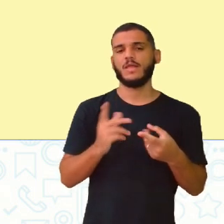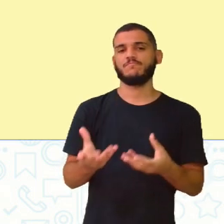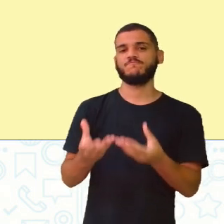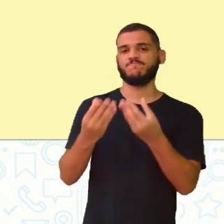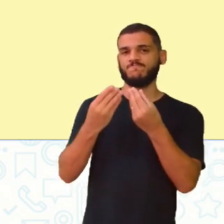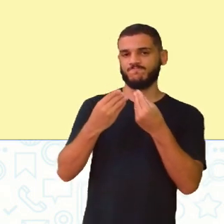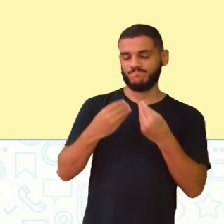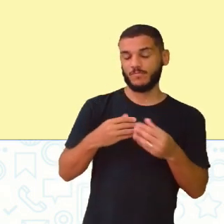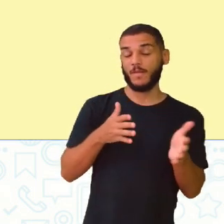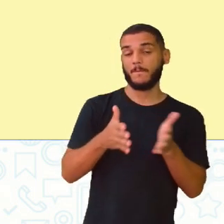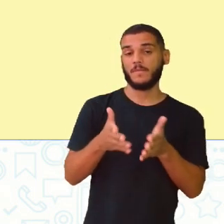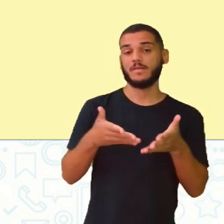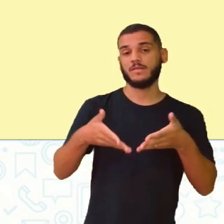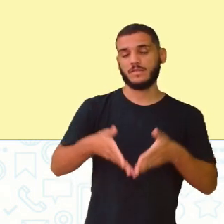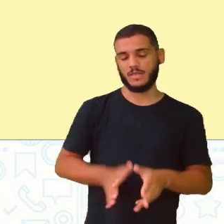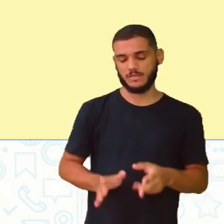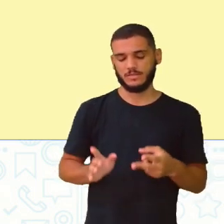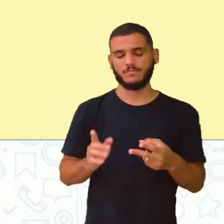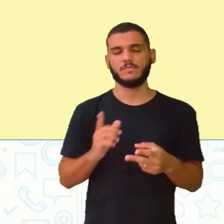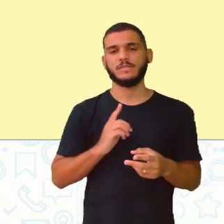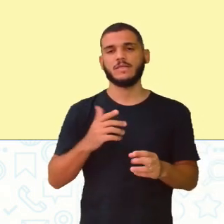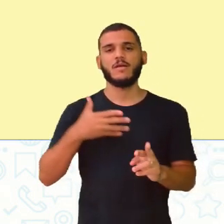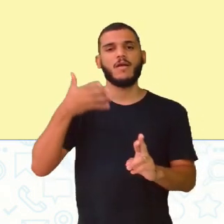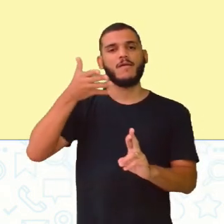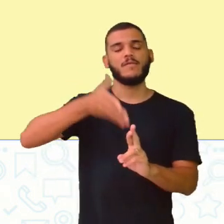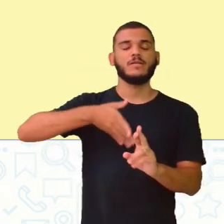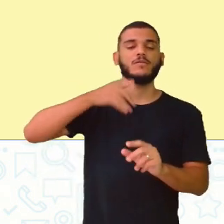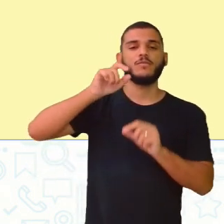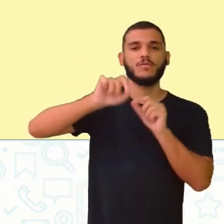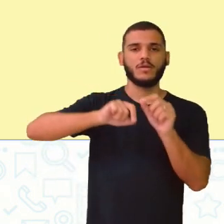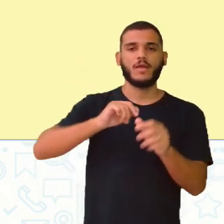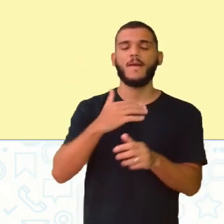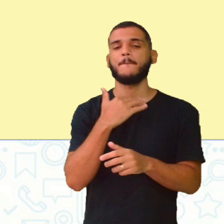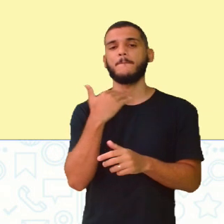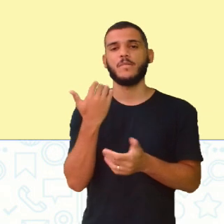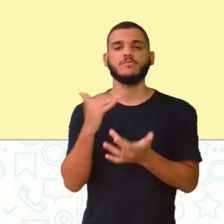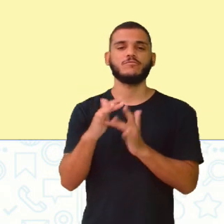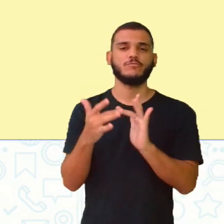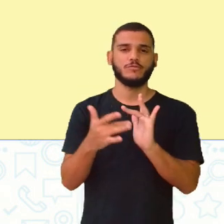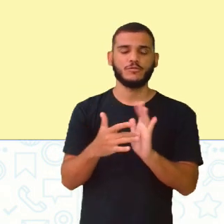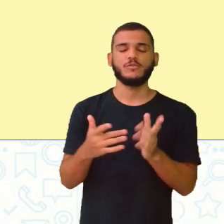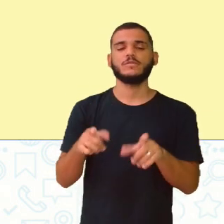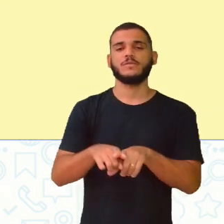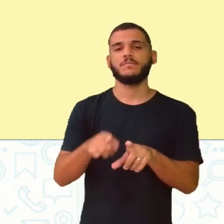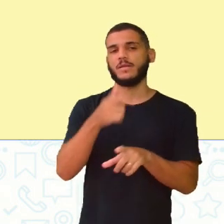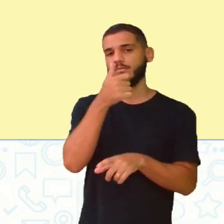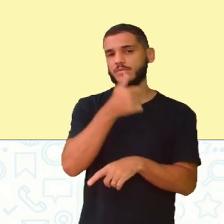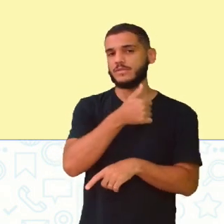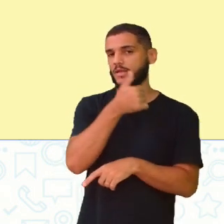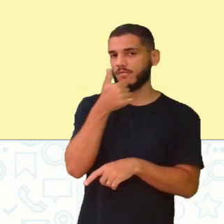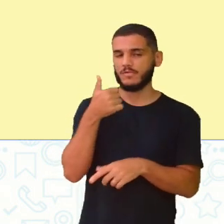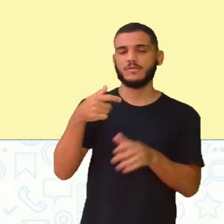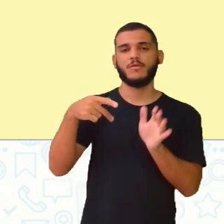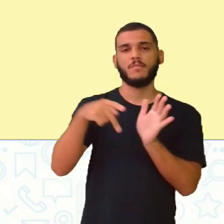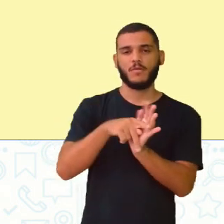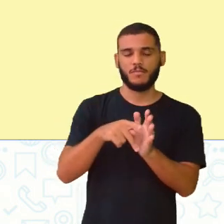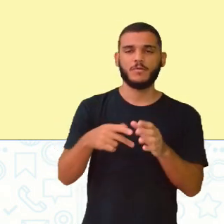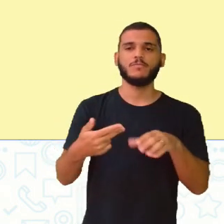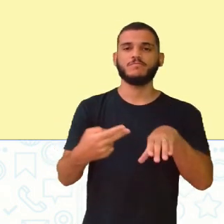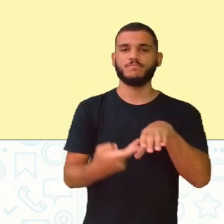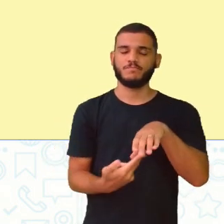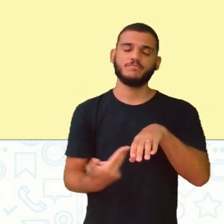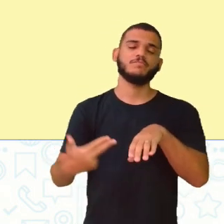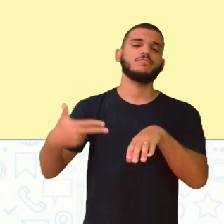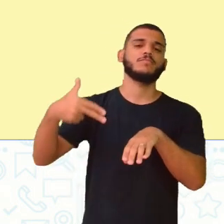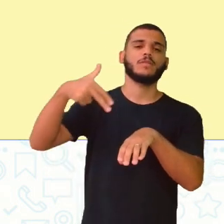quando nasce, não é? Faz referência a essa morte, né, a esse sacrifício e a sua ressurreição,